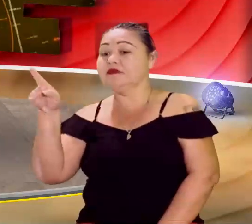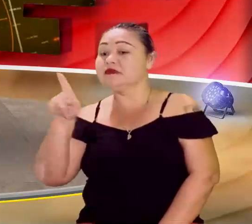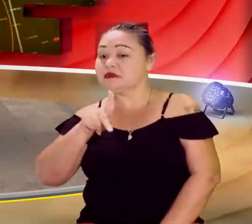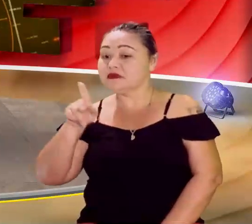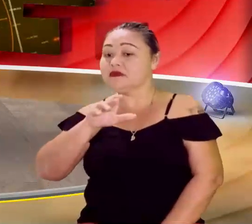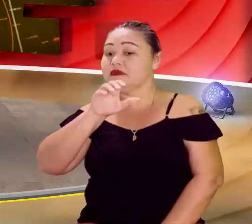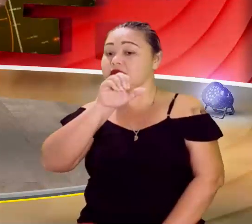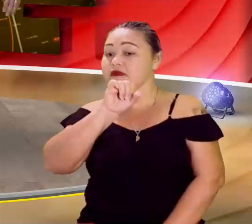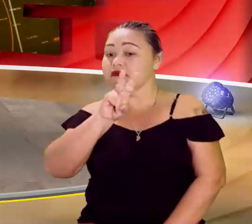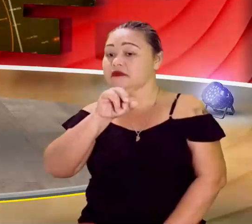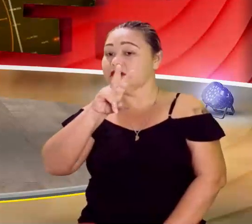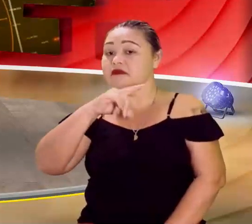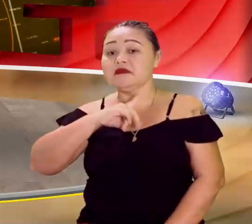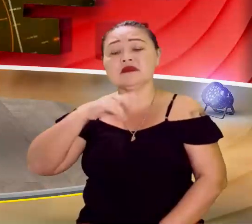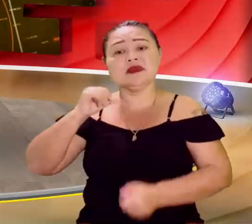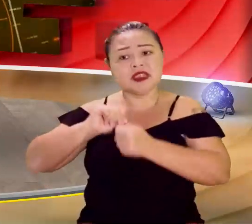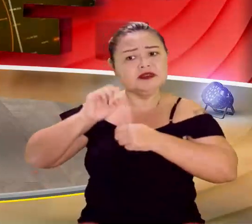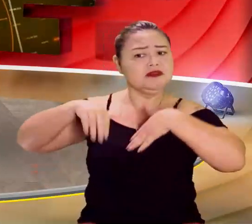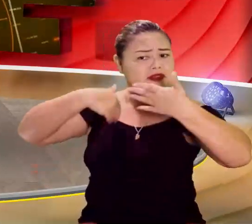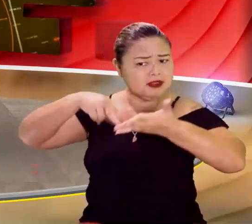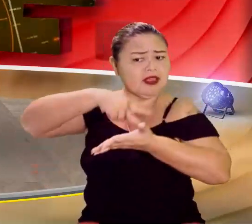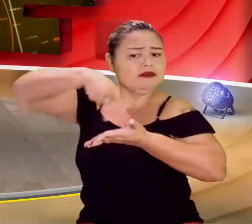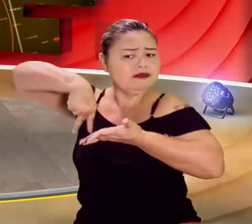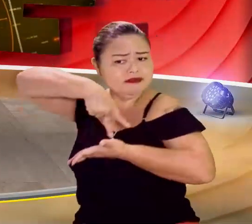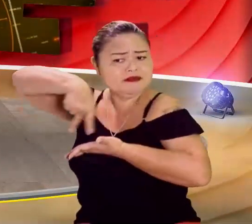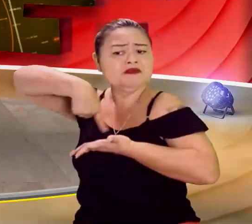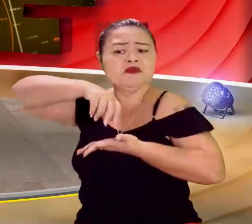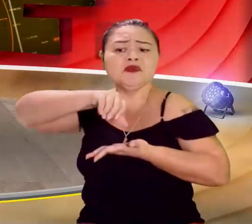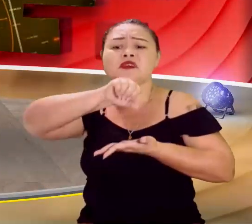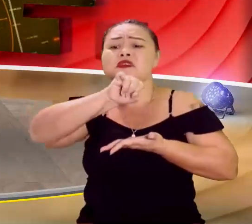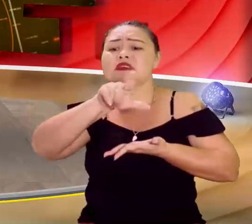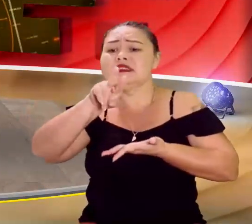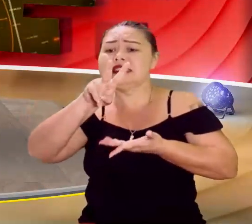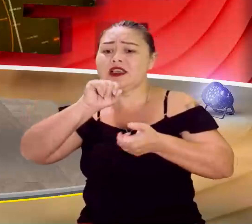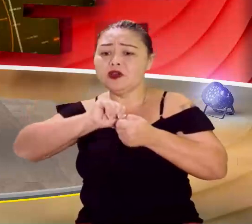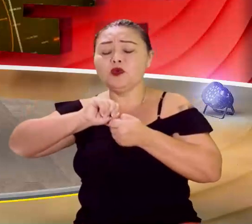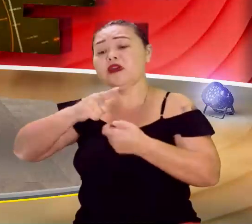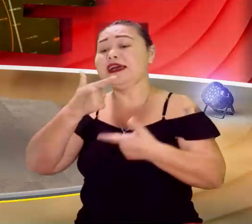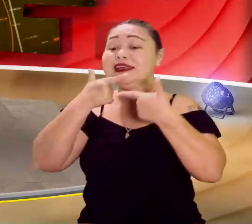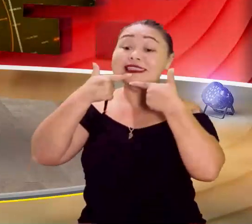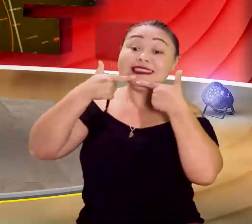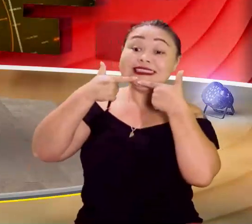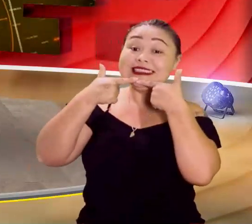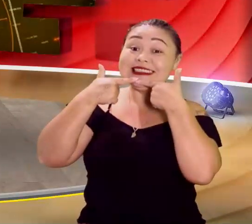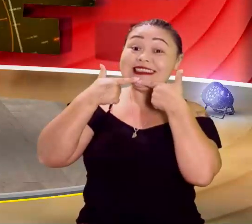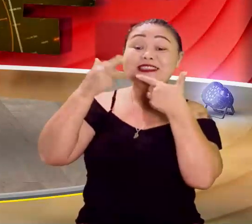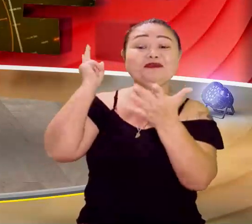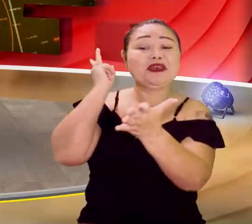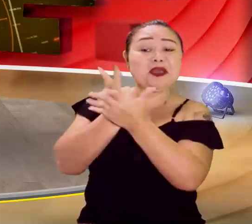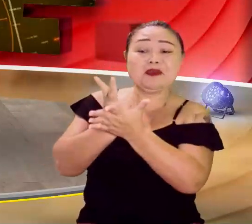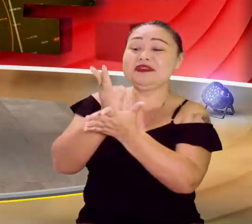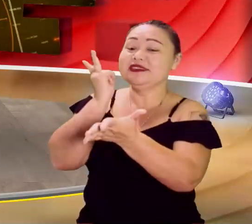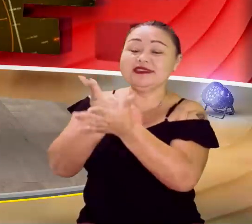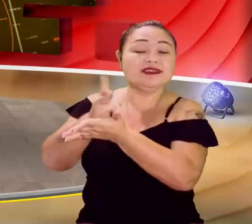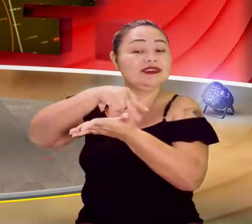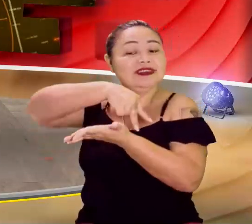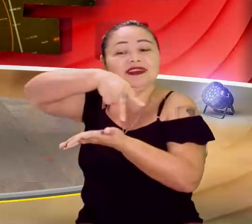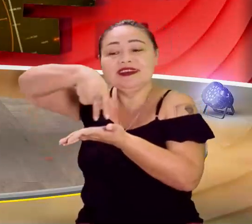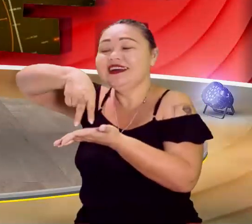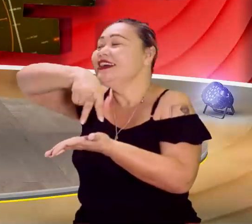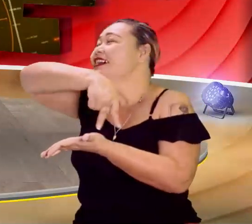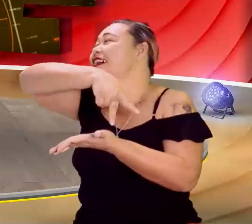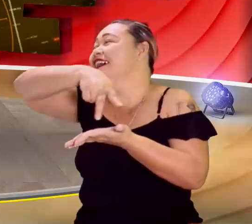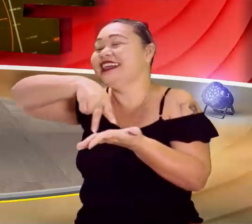a gente. Eu só preciso evoluir na dança, né? O Silvio fica sempre rindo porque é a mesma dança sempre. Ele fala